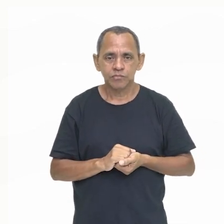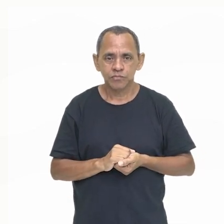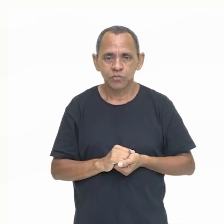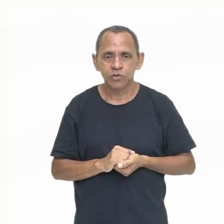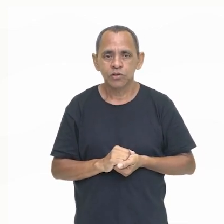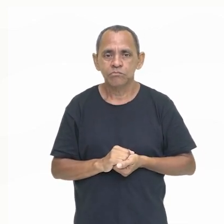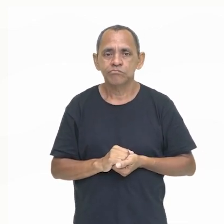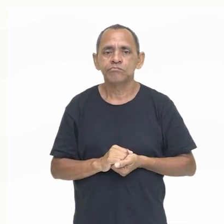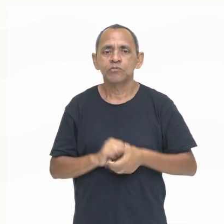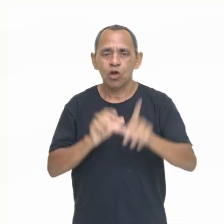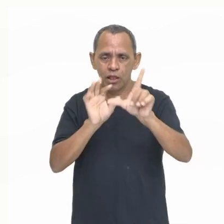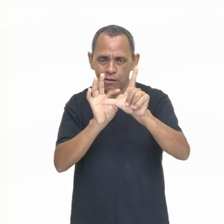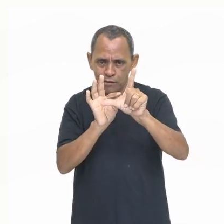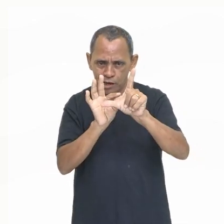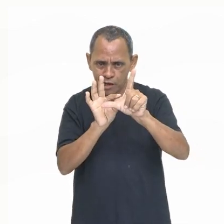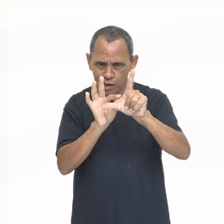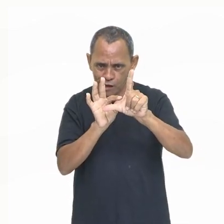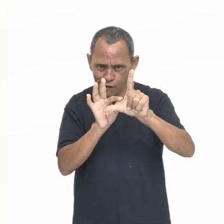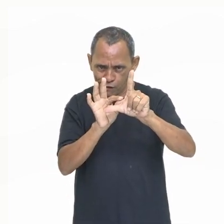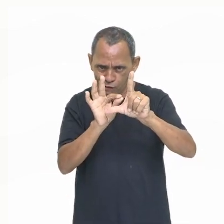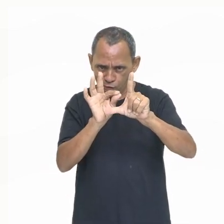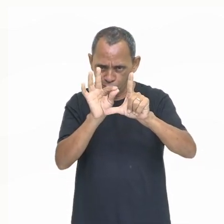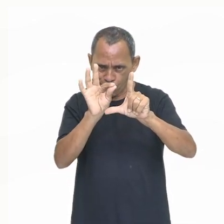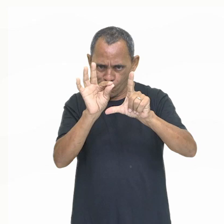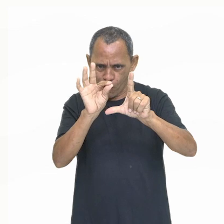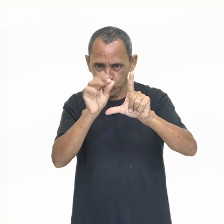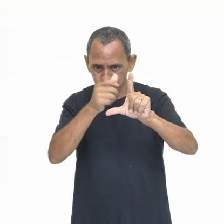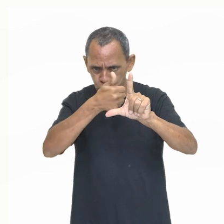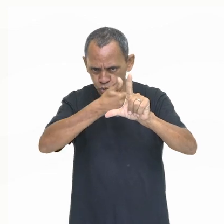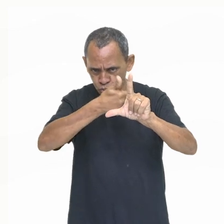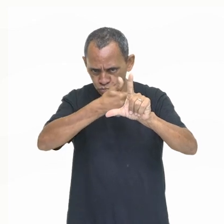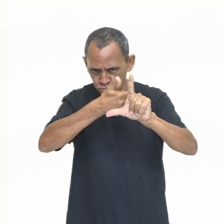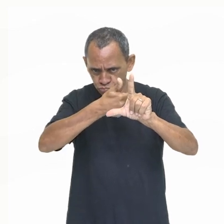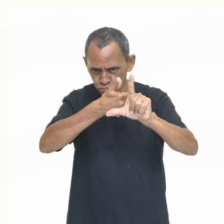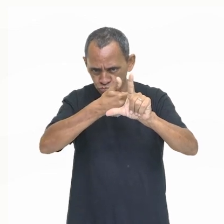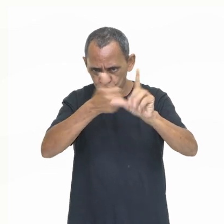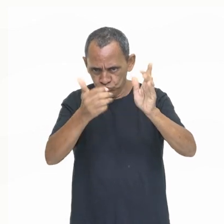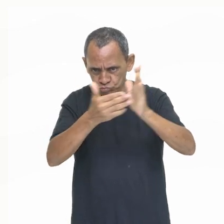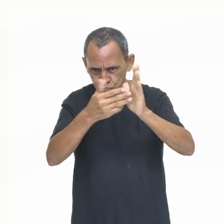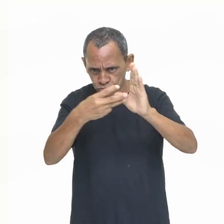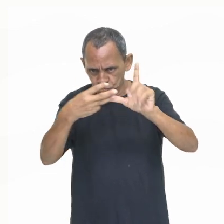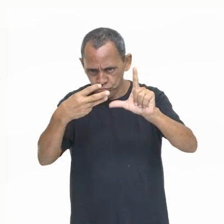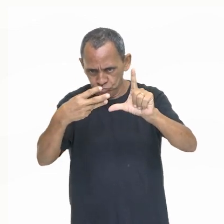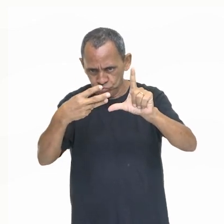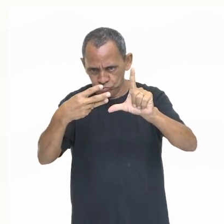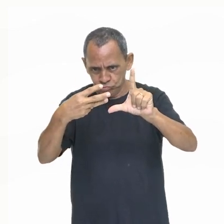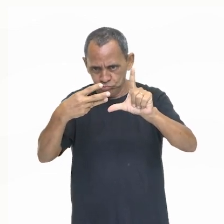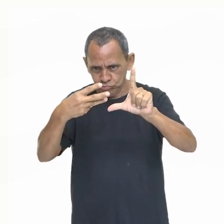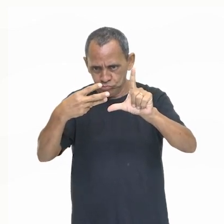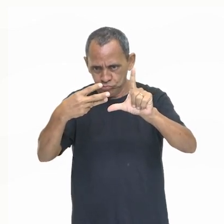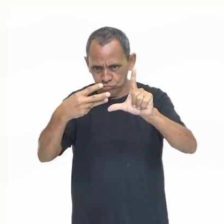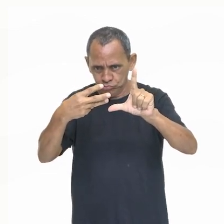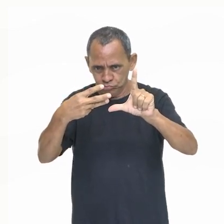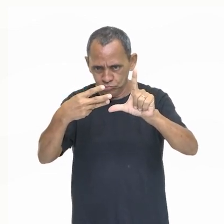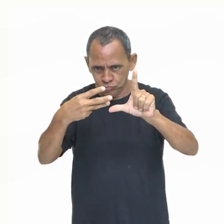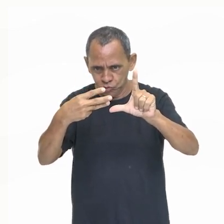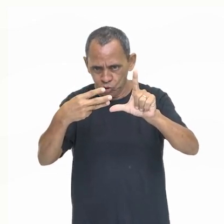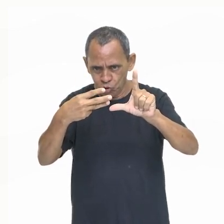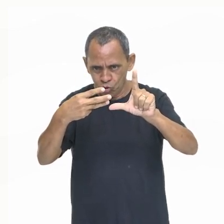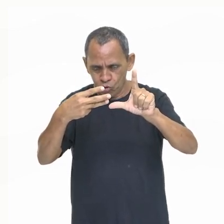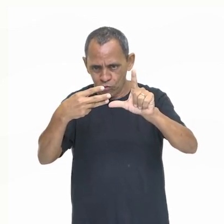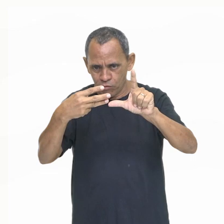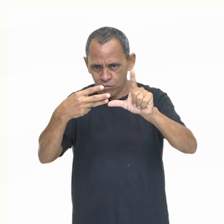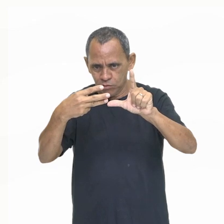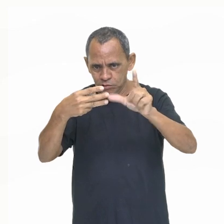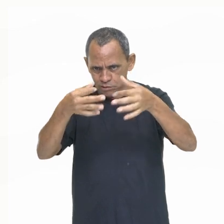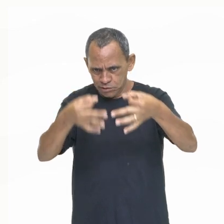Ela cresce no intervalo de 1 até o 3. Ó. Concorda comigo? De 1 ao